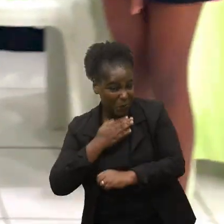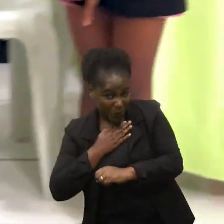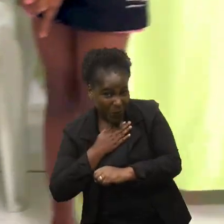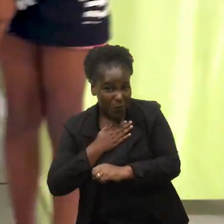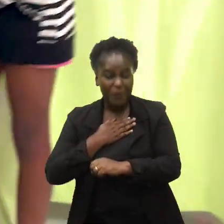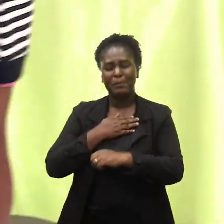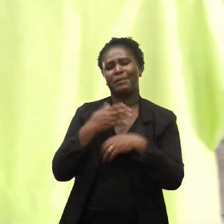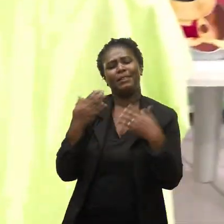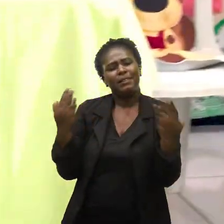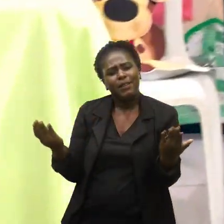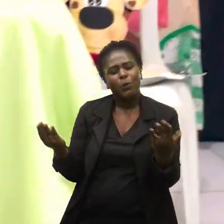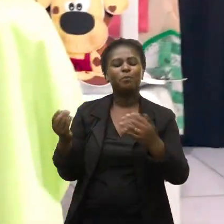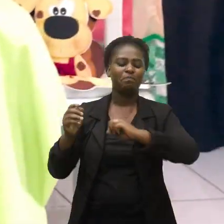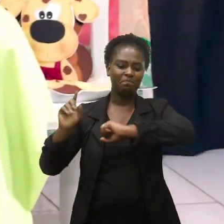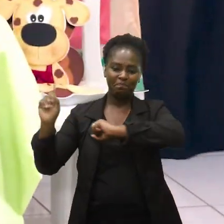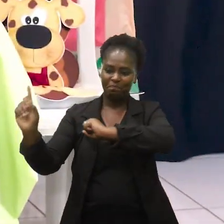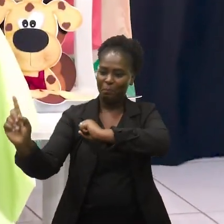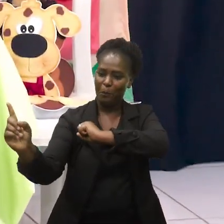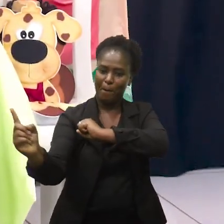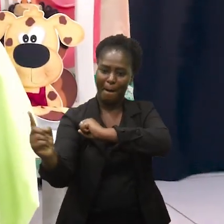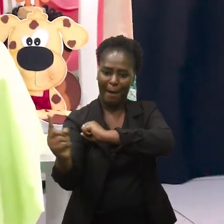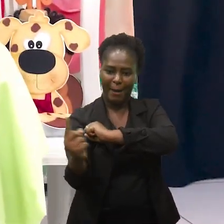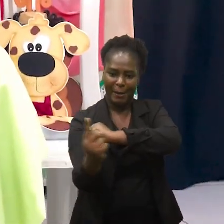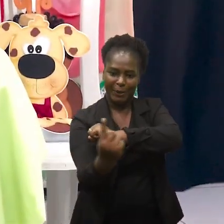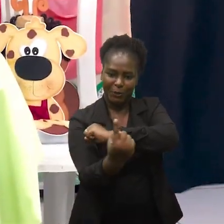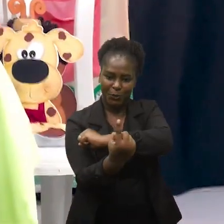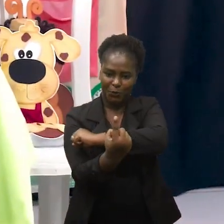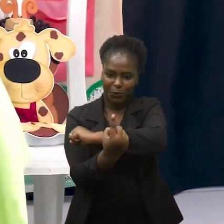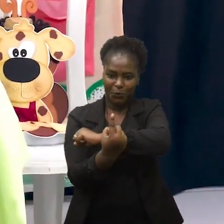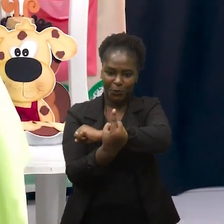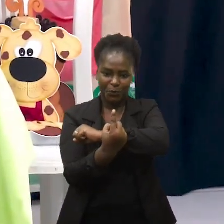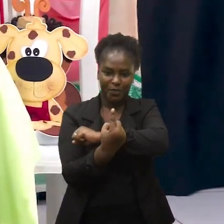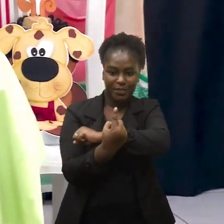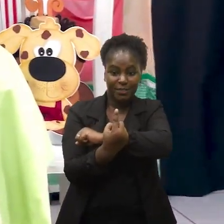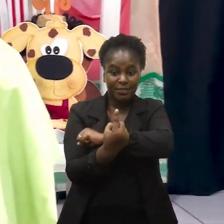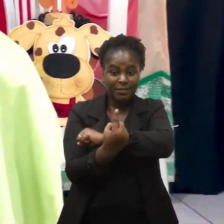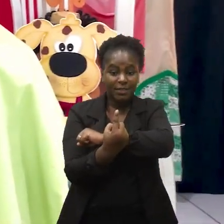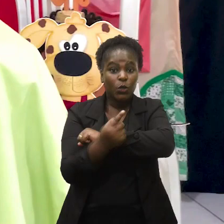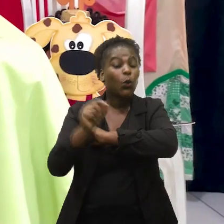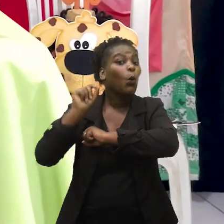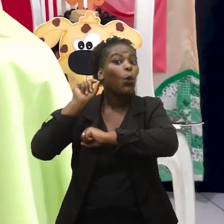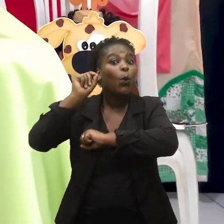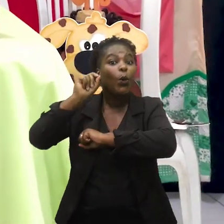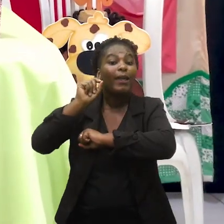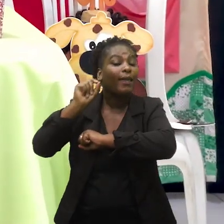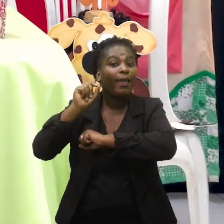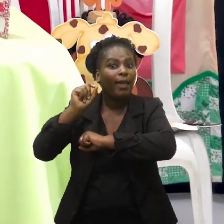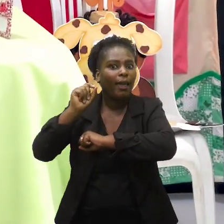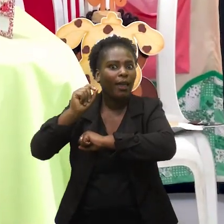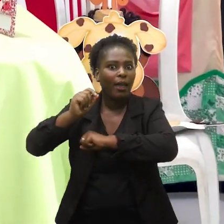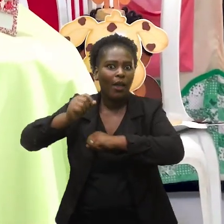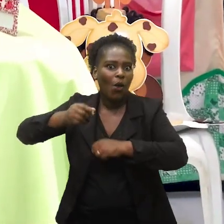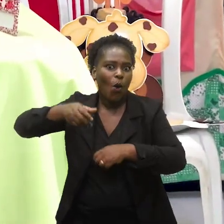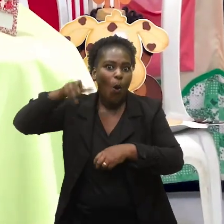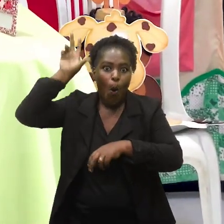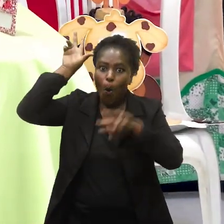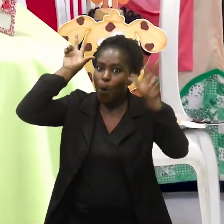Aí chegou bem na porta dela um cavalo.